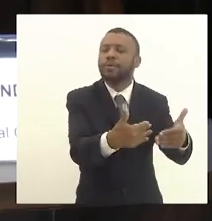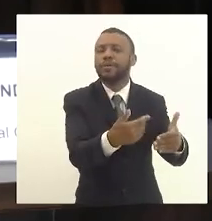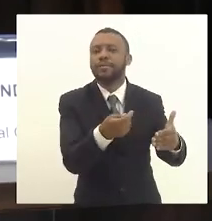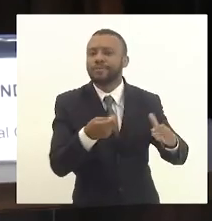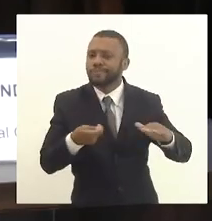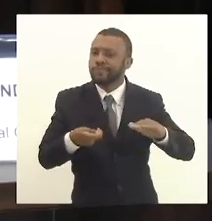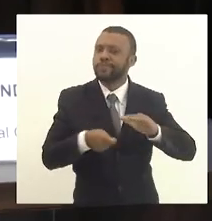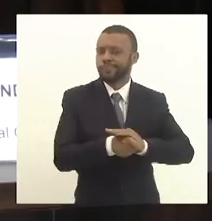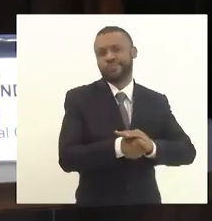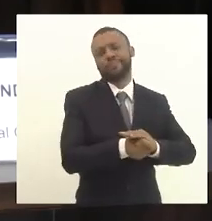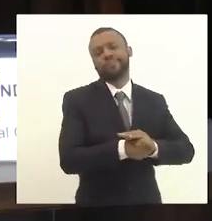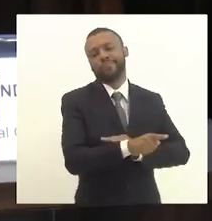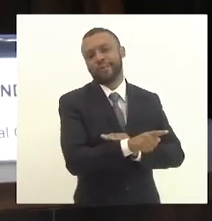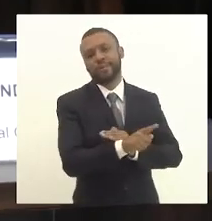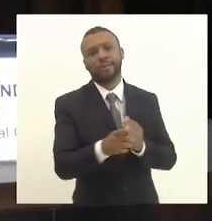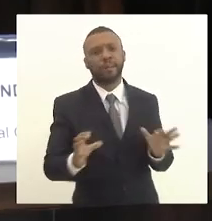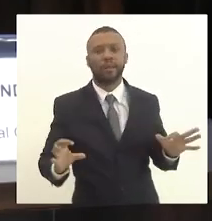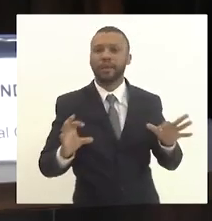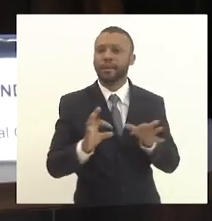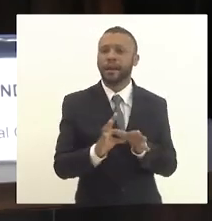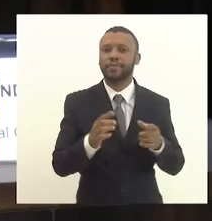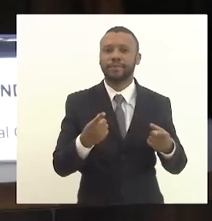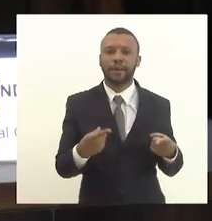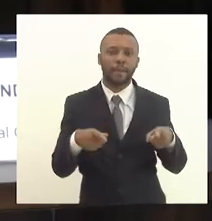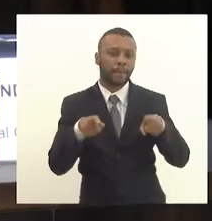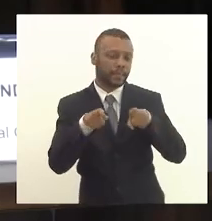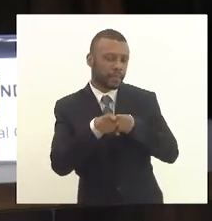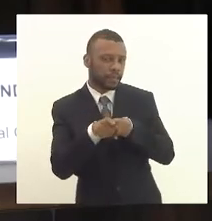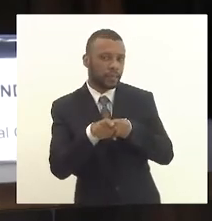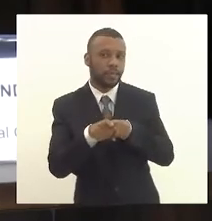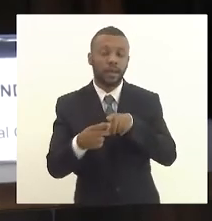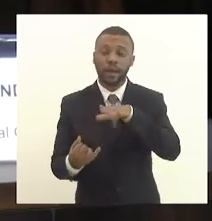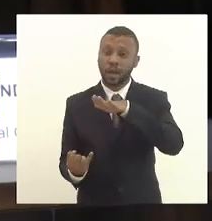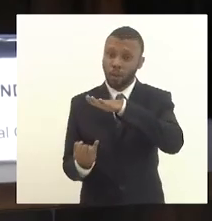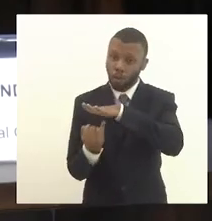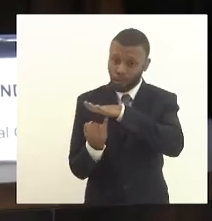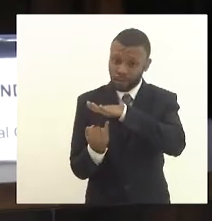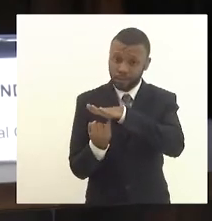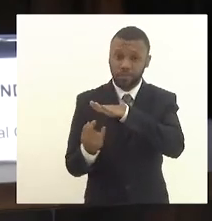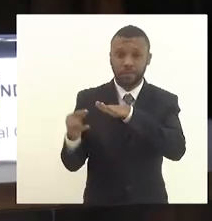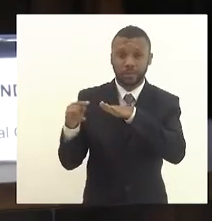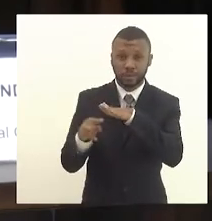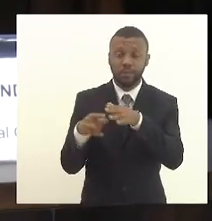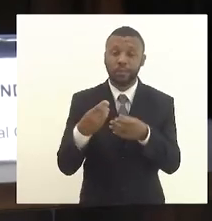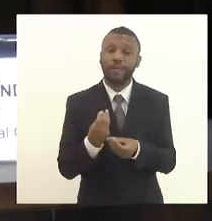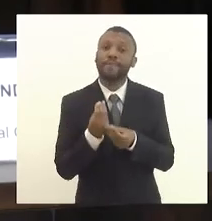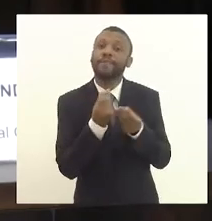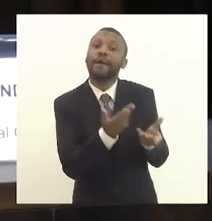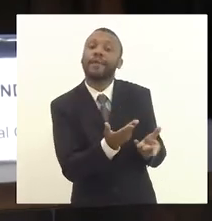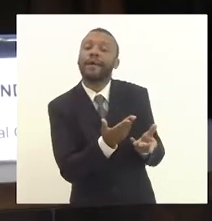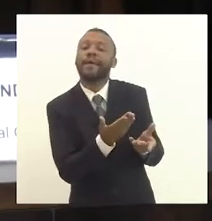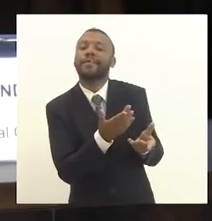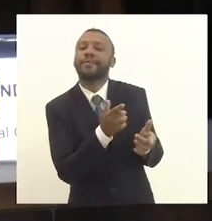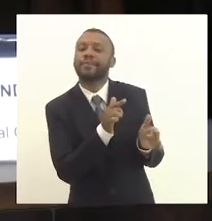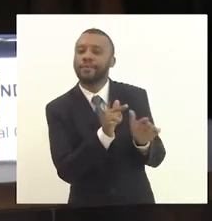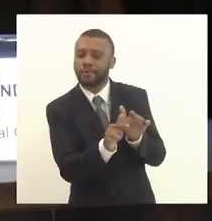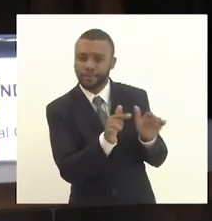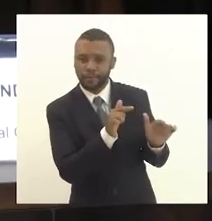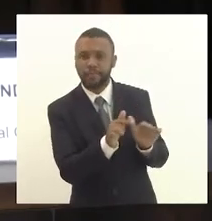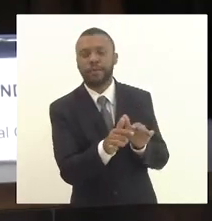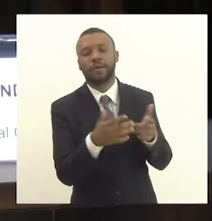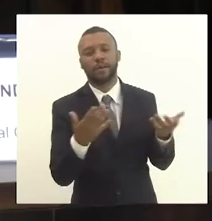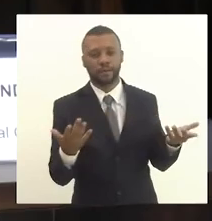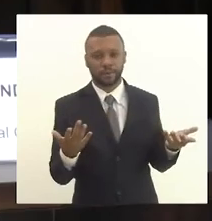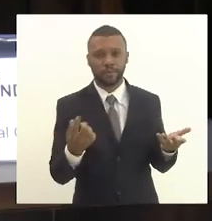financiamento através de parceria com a entidade concessionária aqui, né? Então, a entidade concessionária, ela